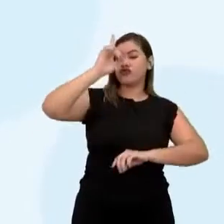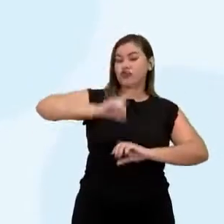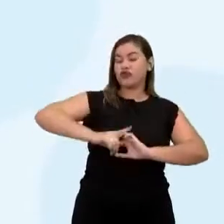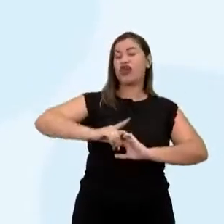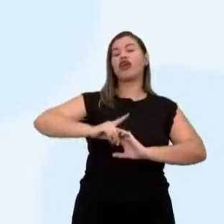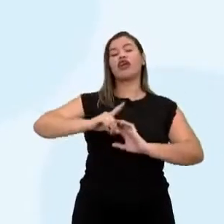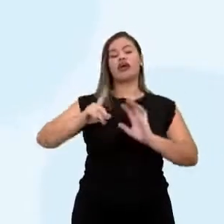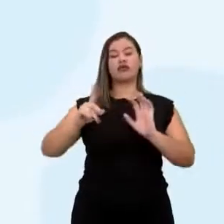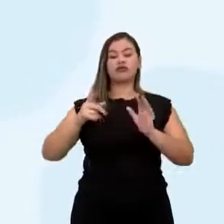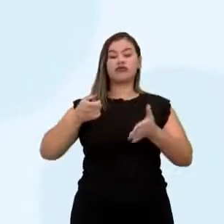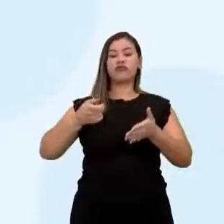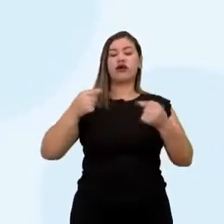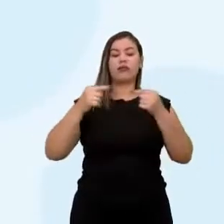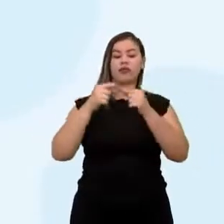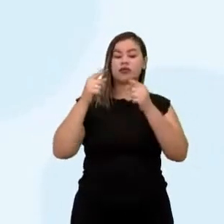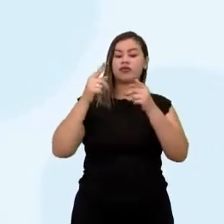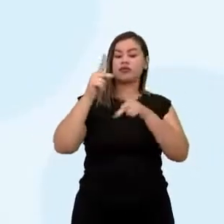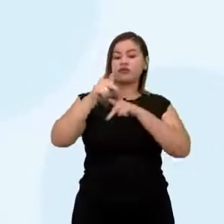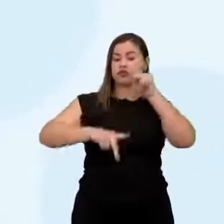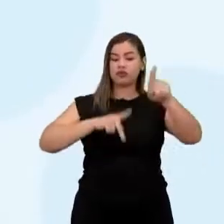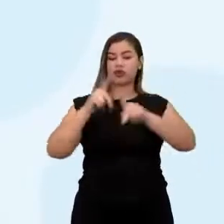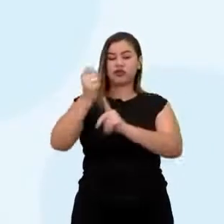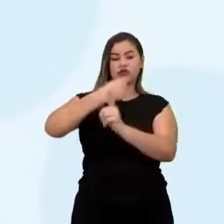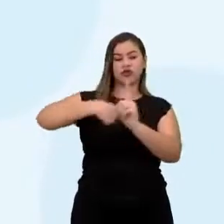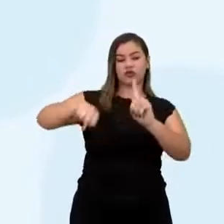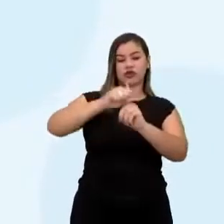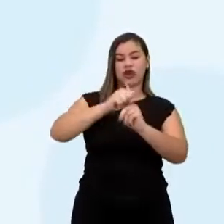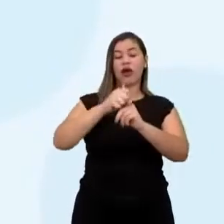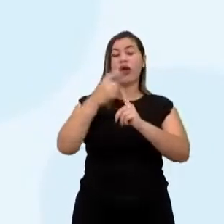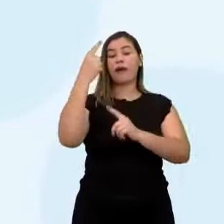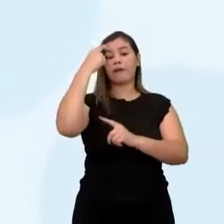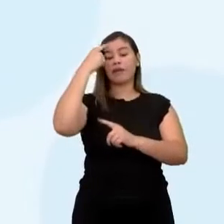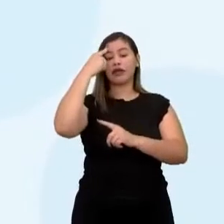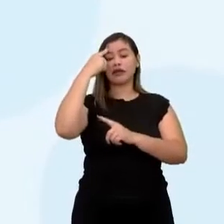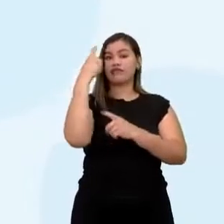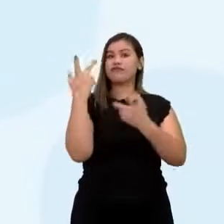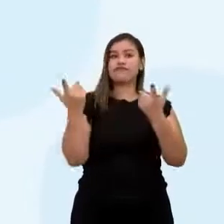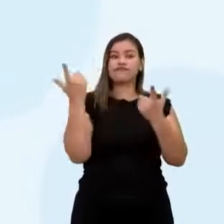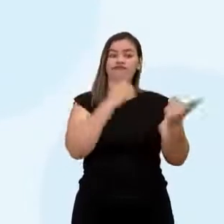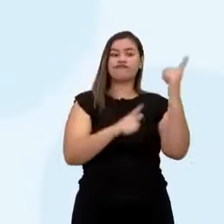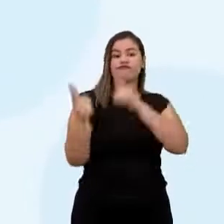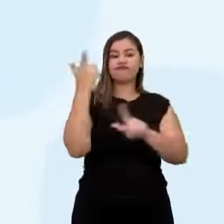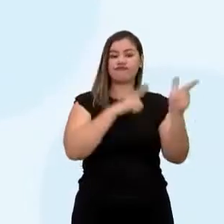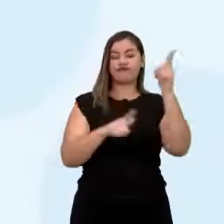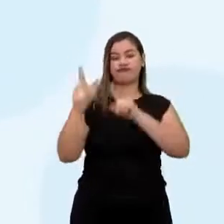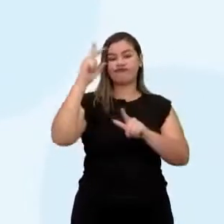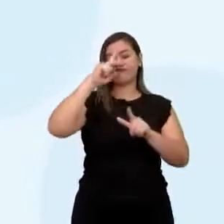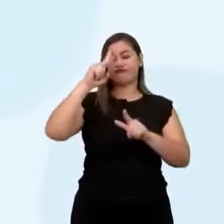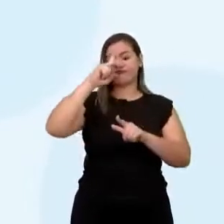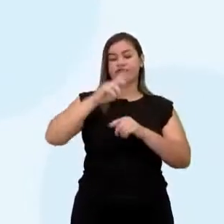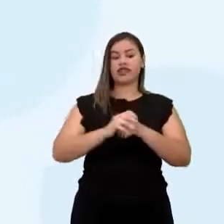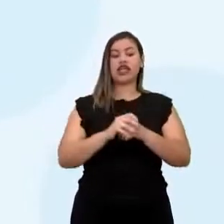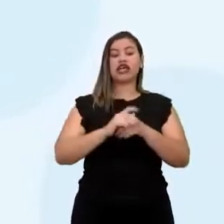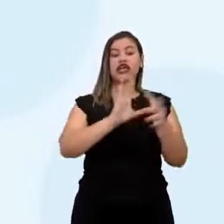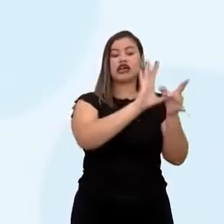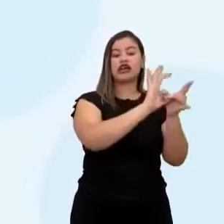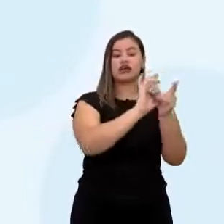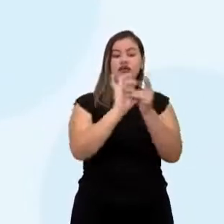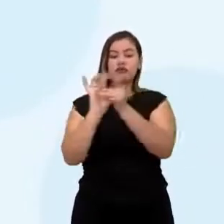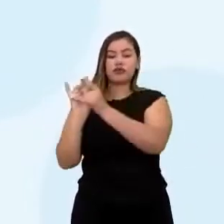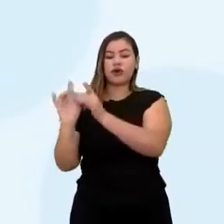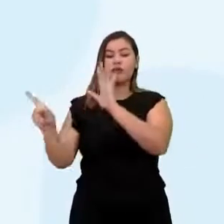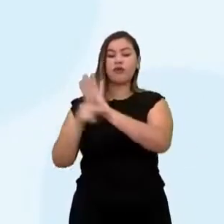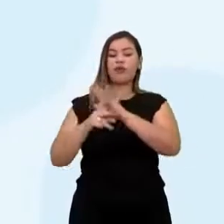sociedades, compreendendo-o como uma conquista histórica. Então, olha só, o nosso objetivo é contextualizar o conceito de cidadania